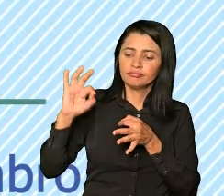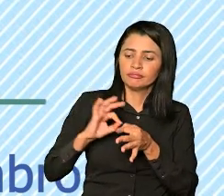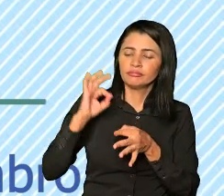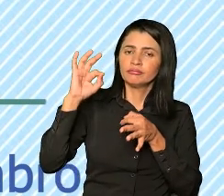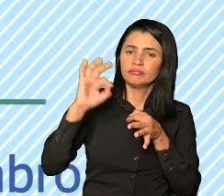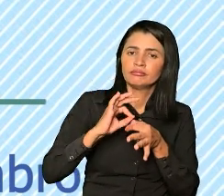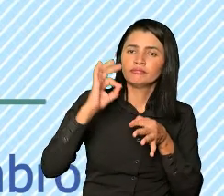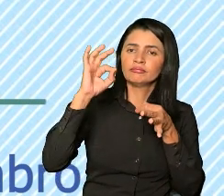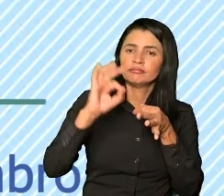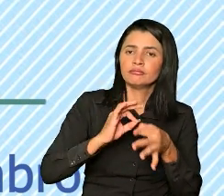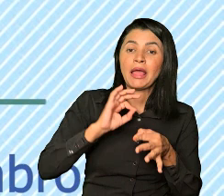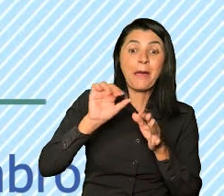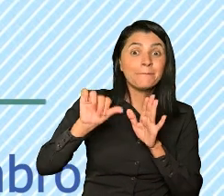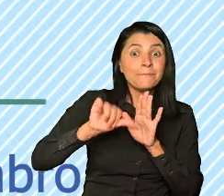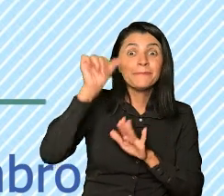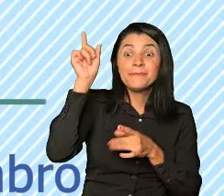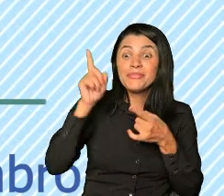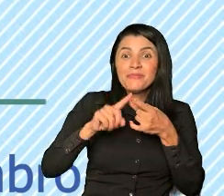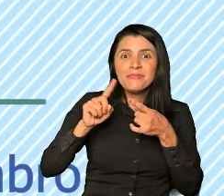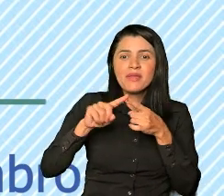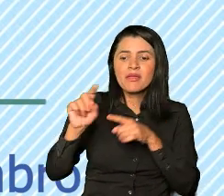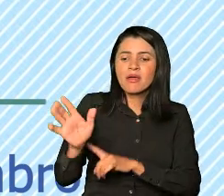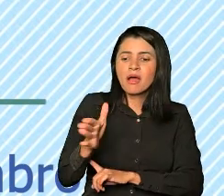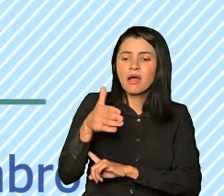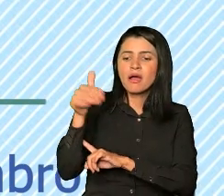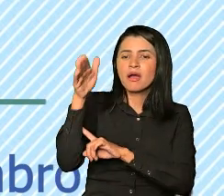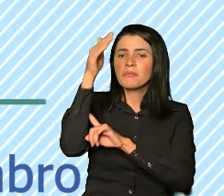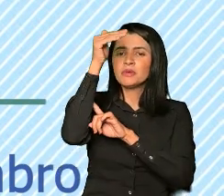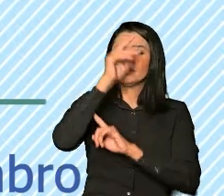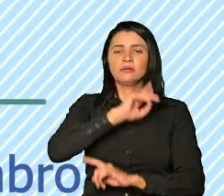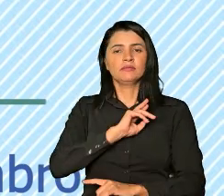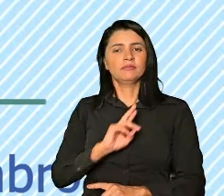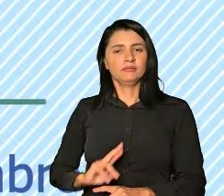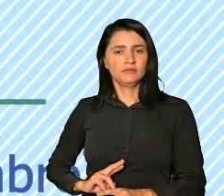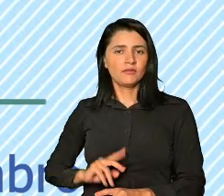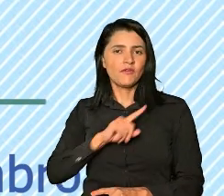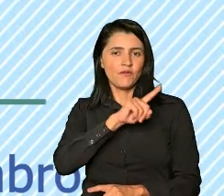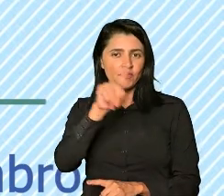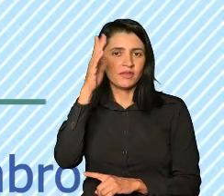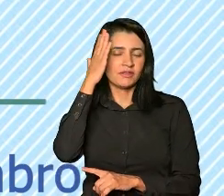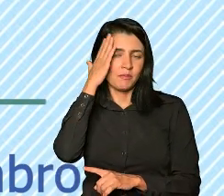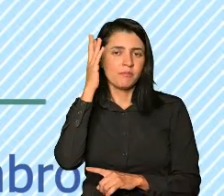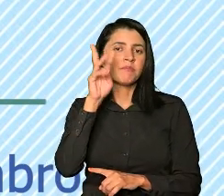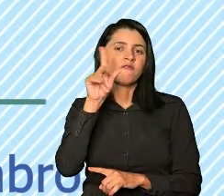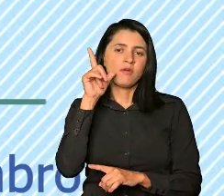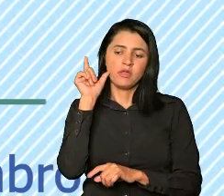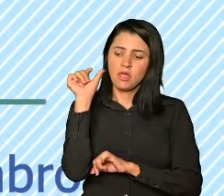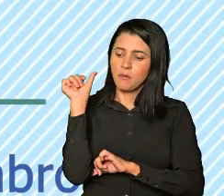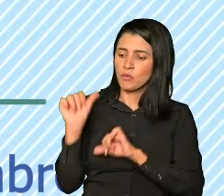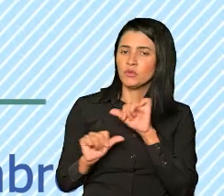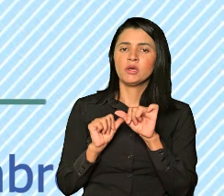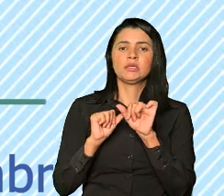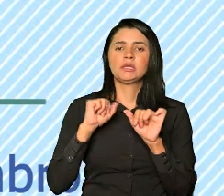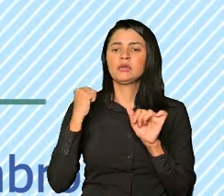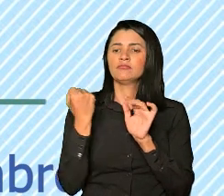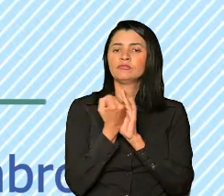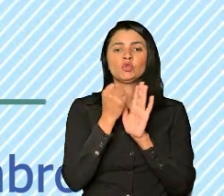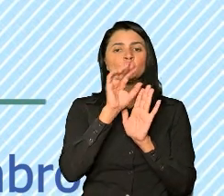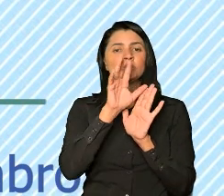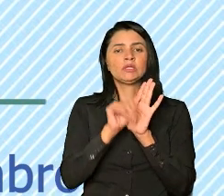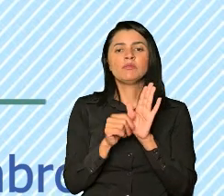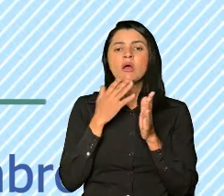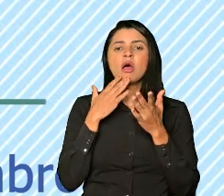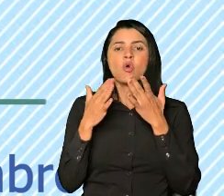bordando a primeira bandeira republicana. Você sabe que vai haver uma mudança dos símbolos nacionais, né? As